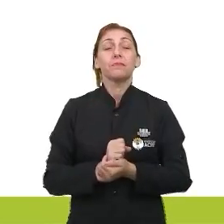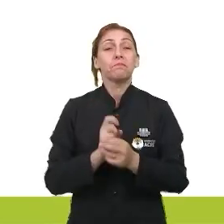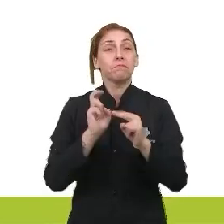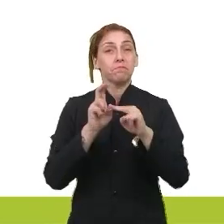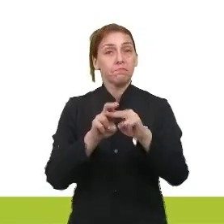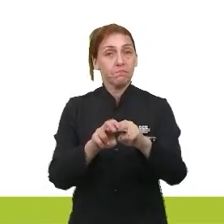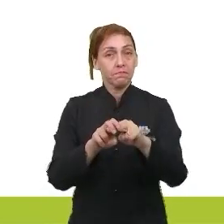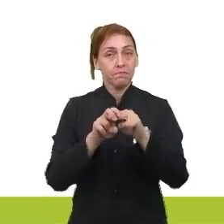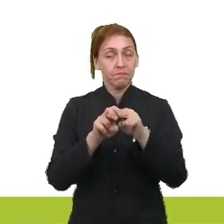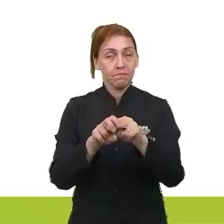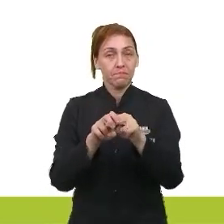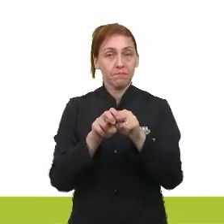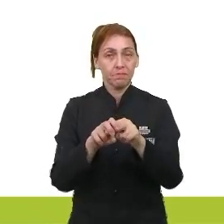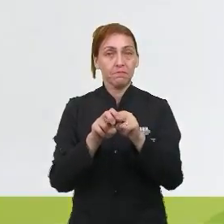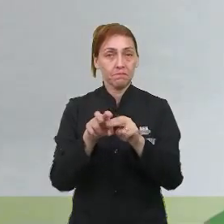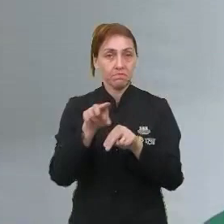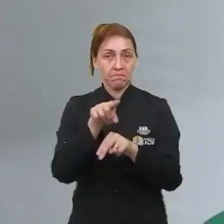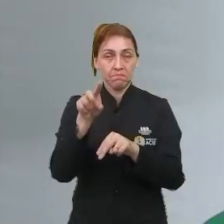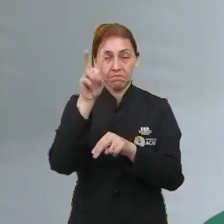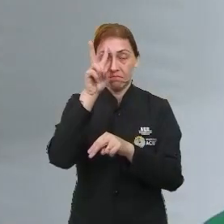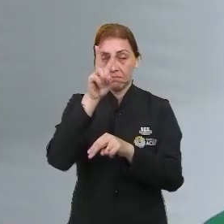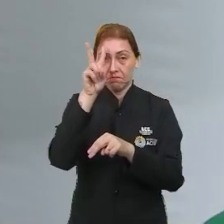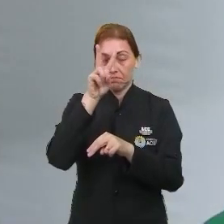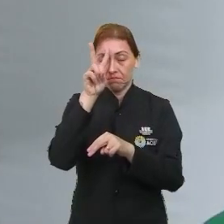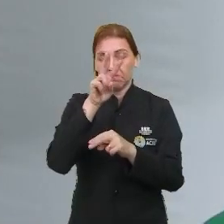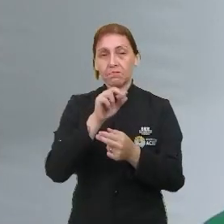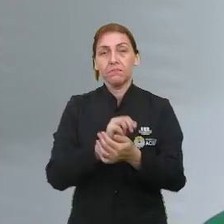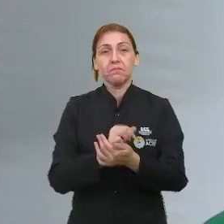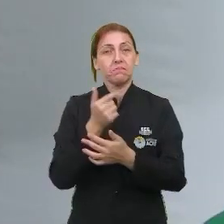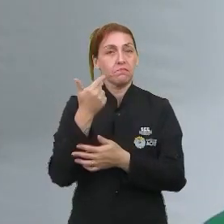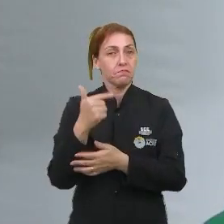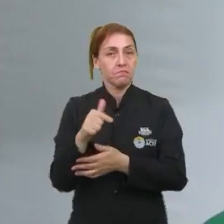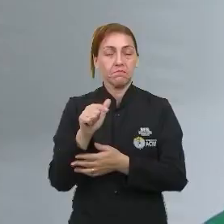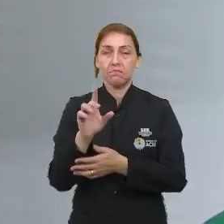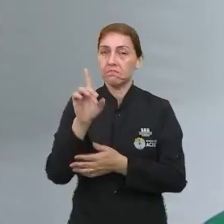isso, inclusive, pessoal, vocês lembram, né, que não